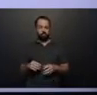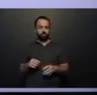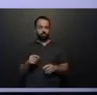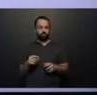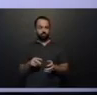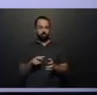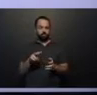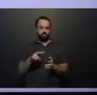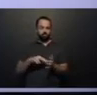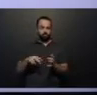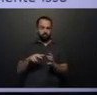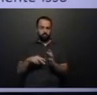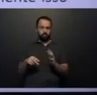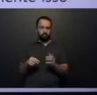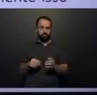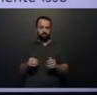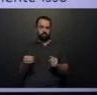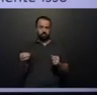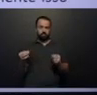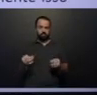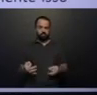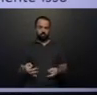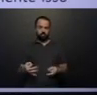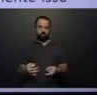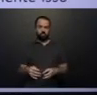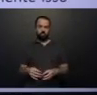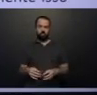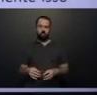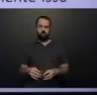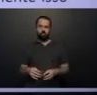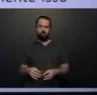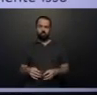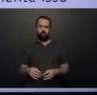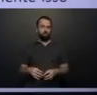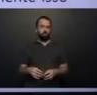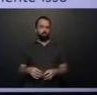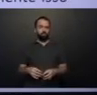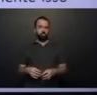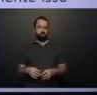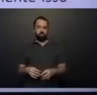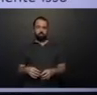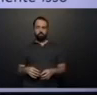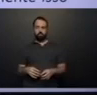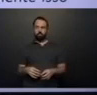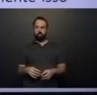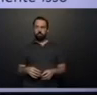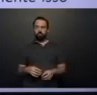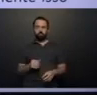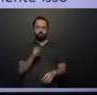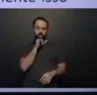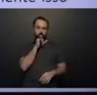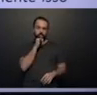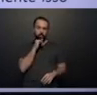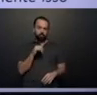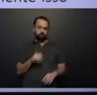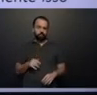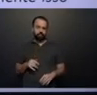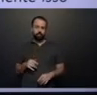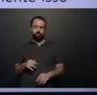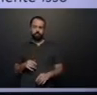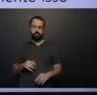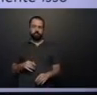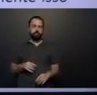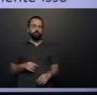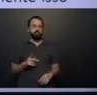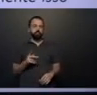conclusão. Para a gente testar esse método científico, eu vou dar um exemplo para vocês de que a gente faz